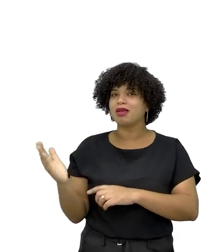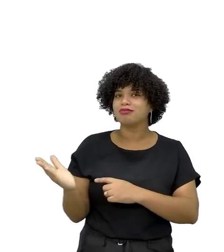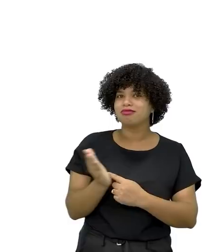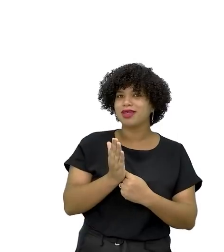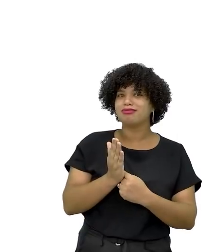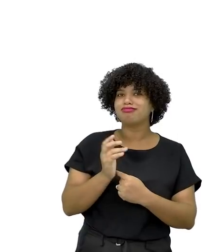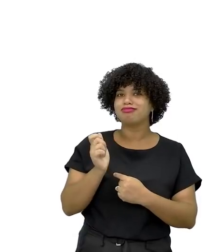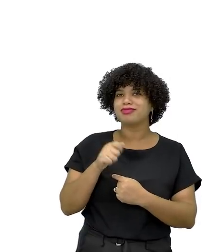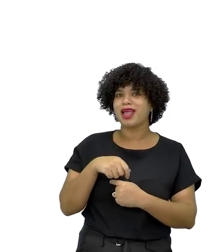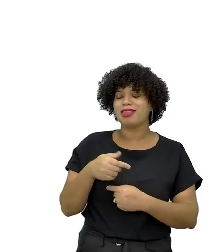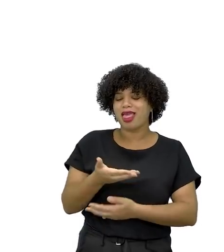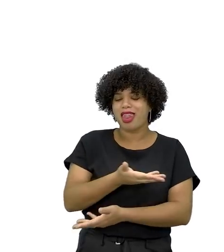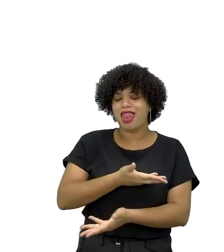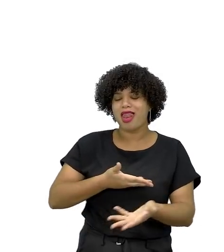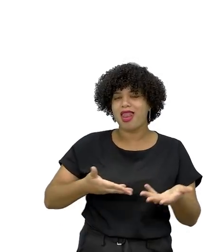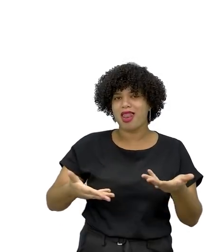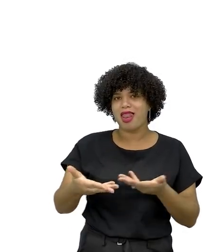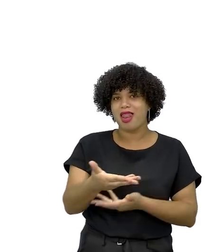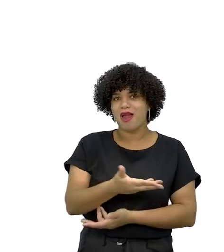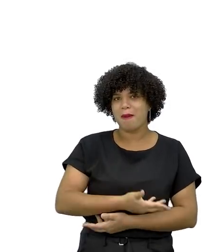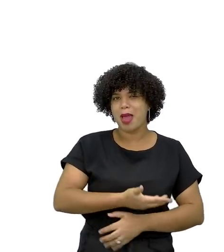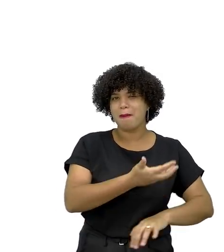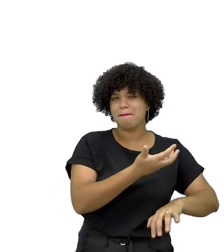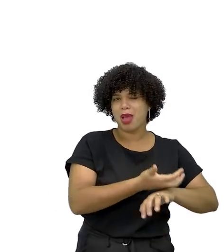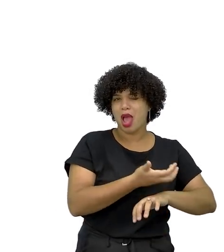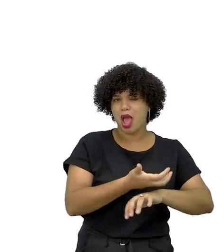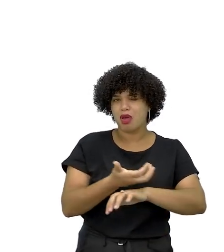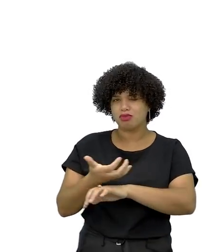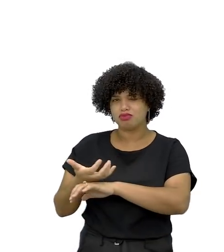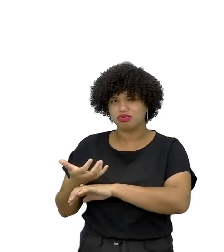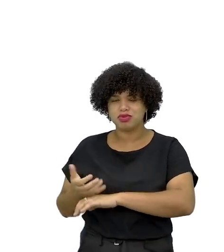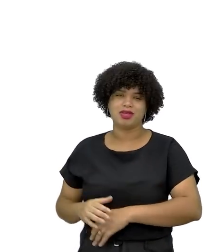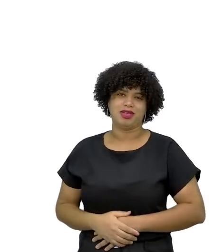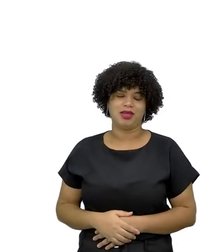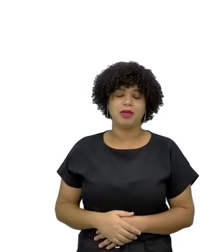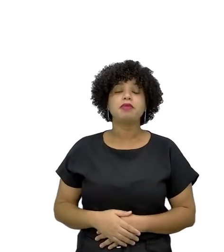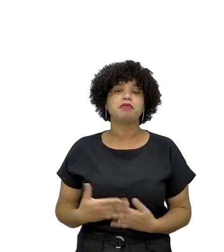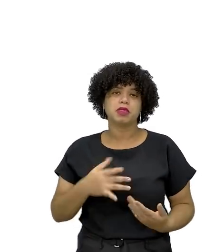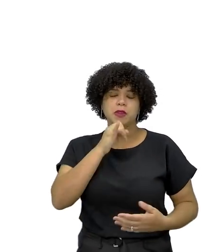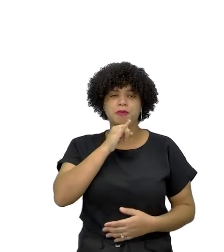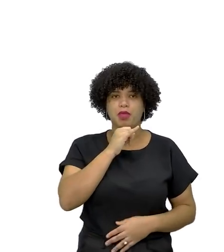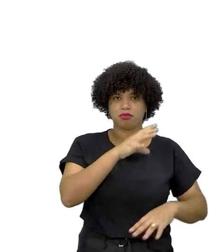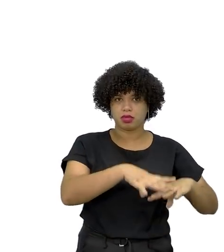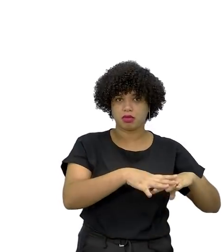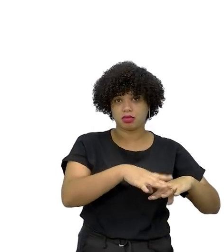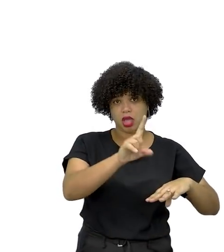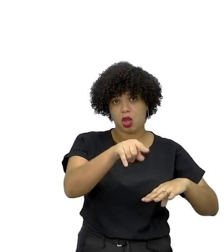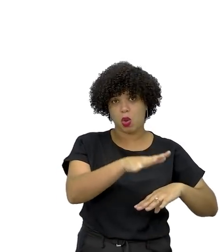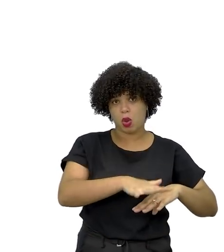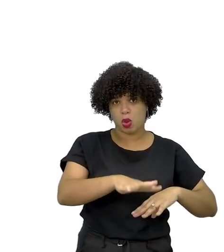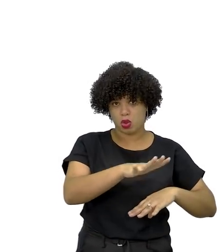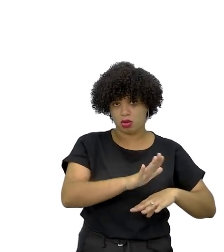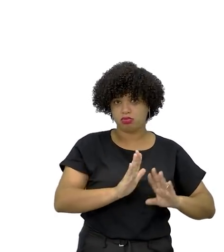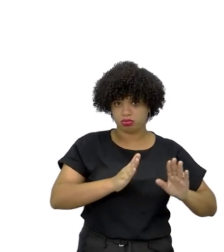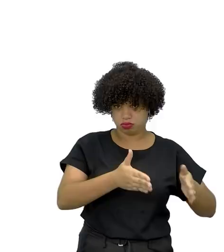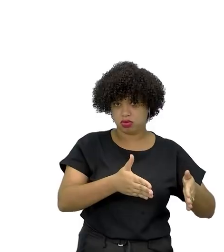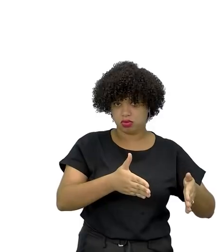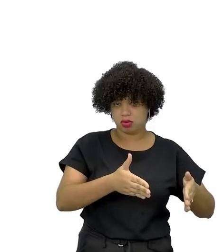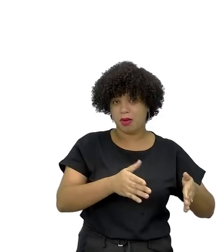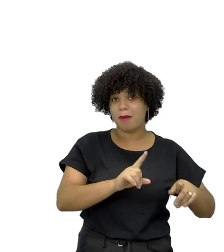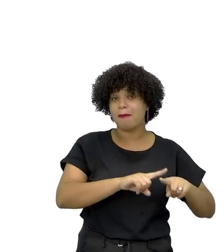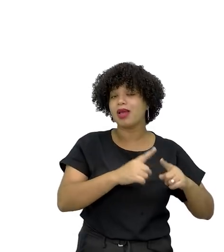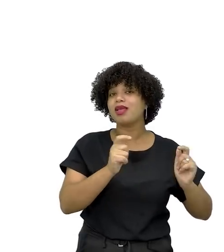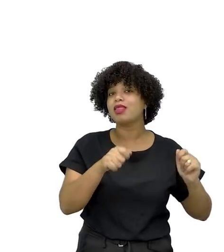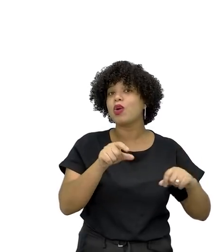né, de outras áreas do conhecimento, né, matemática é uma área sozinha, do conhecimento, mas eu posso